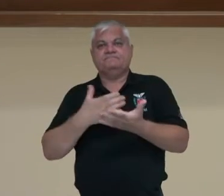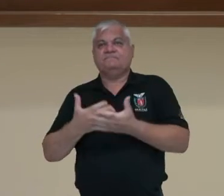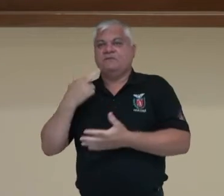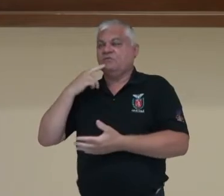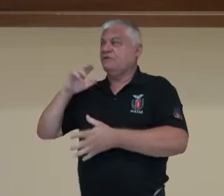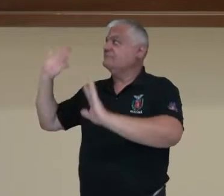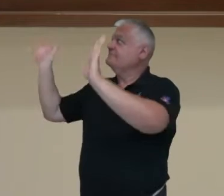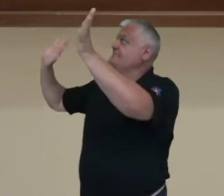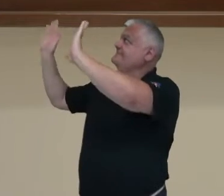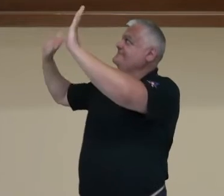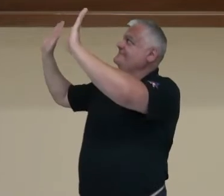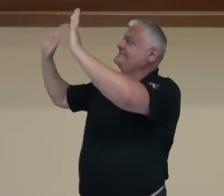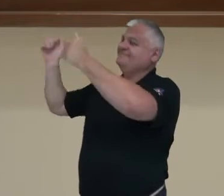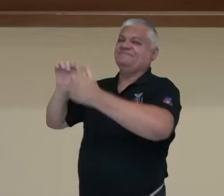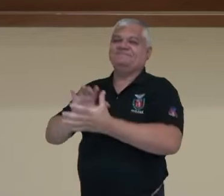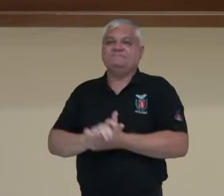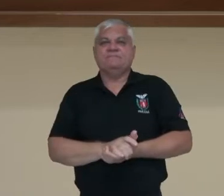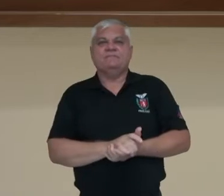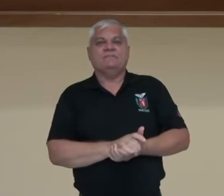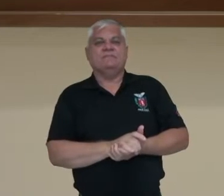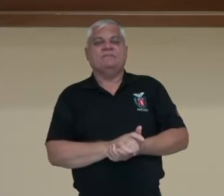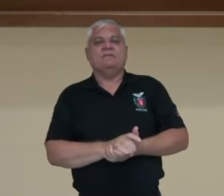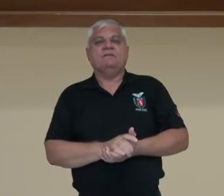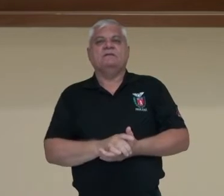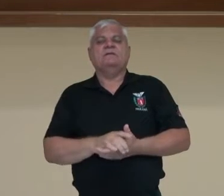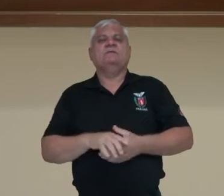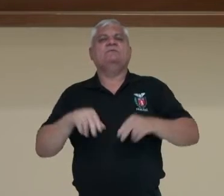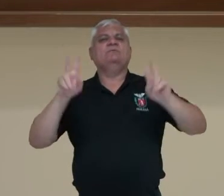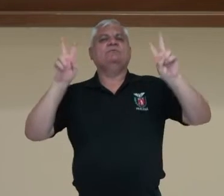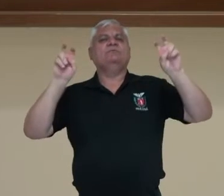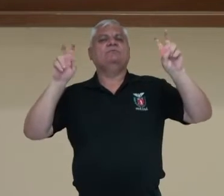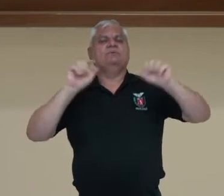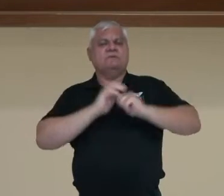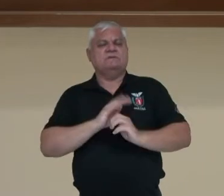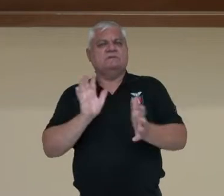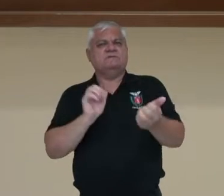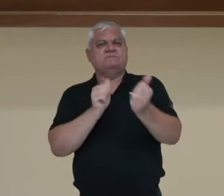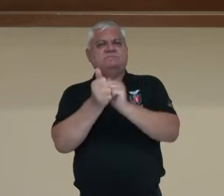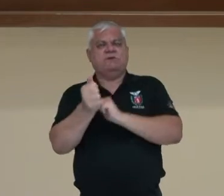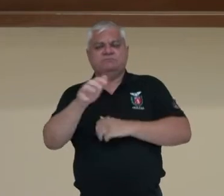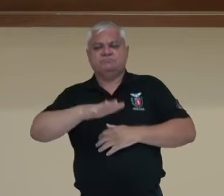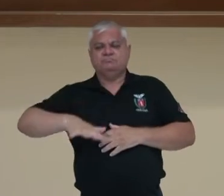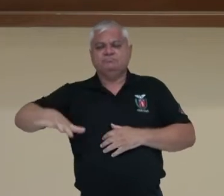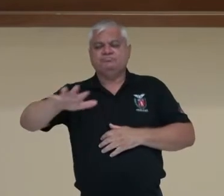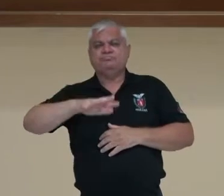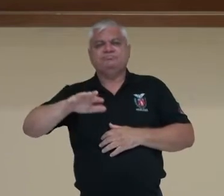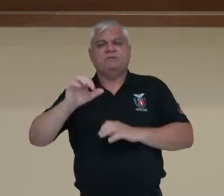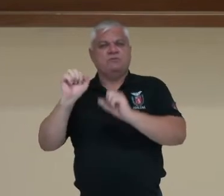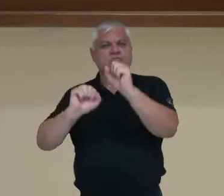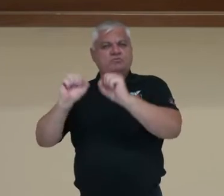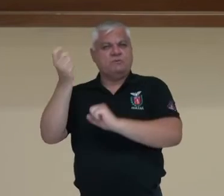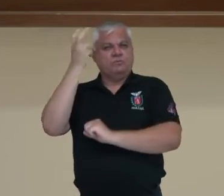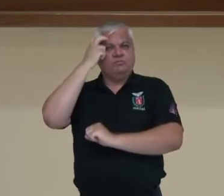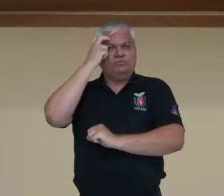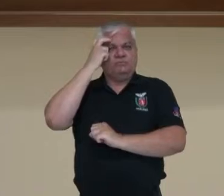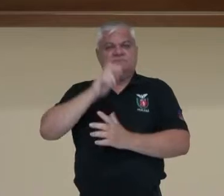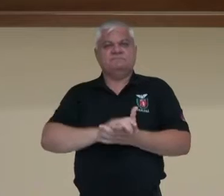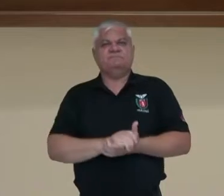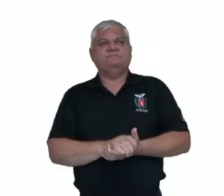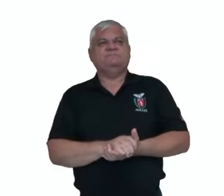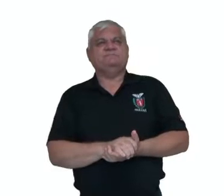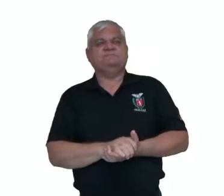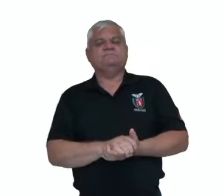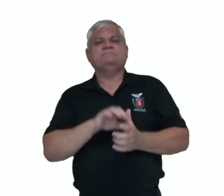Ronaldo. Oi, Ronaldo! Nosso tema de hoje é o esporte e a indústria cultural.